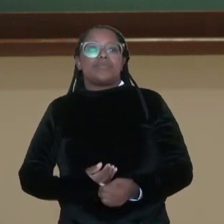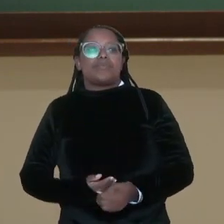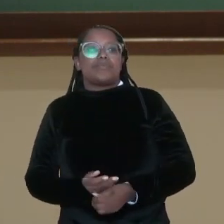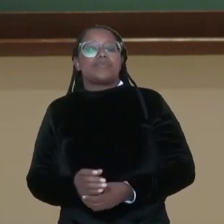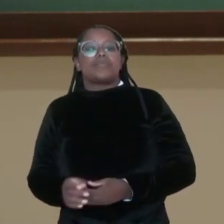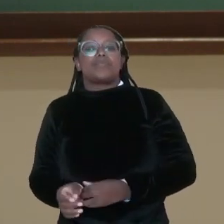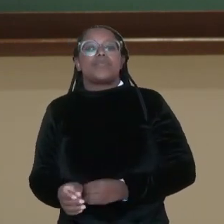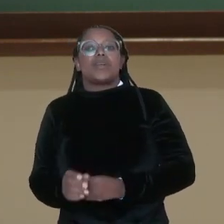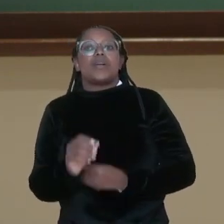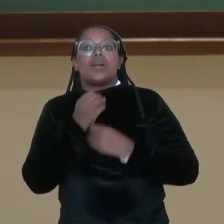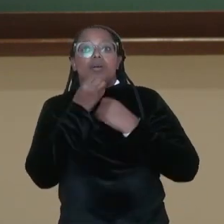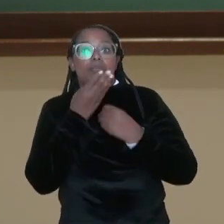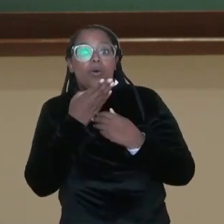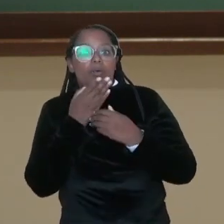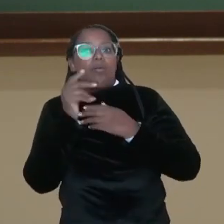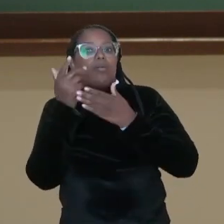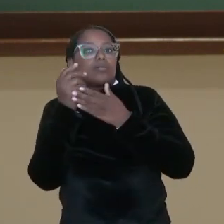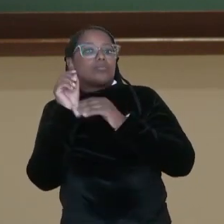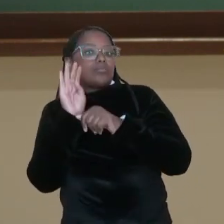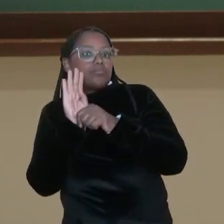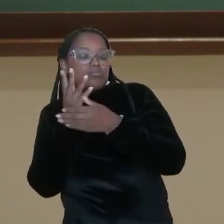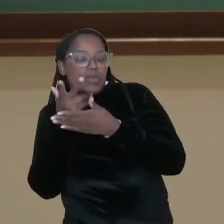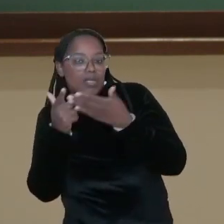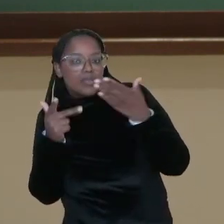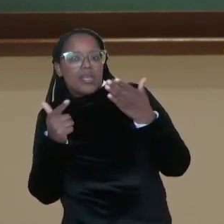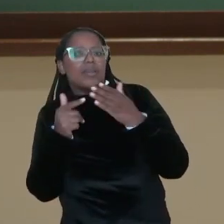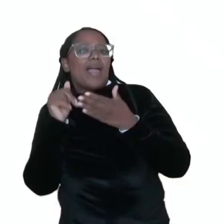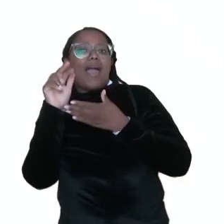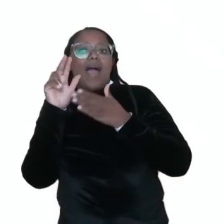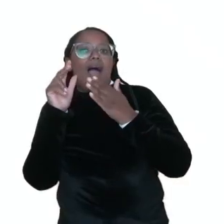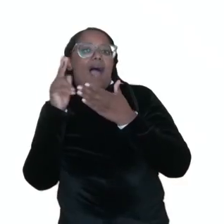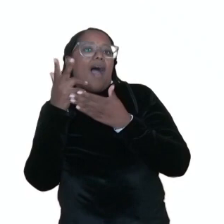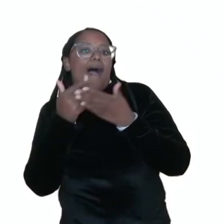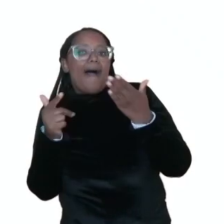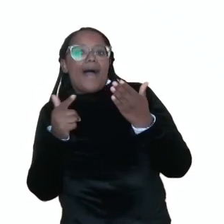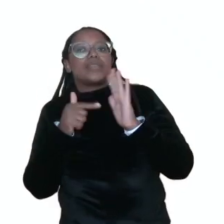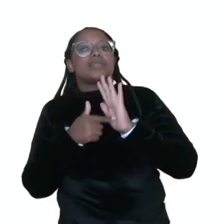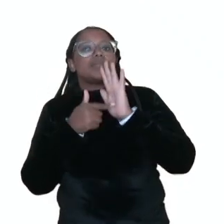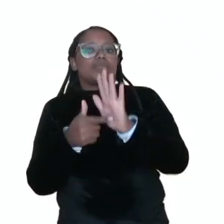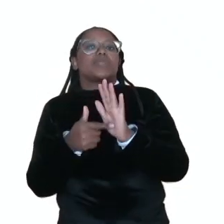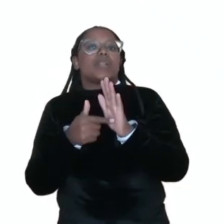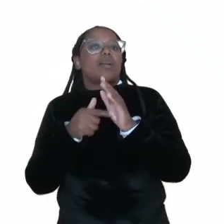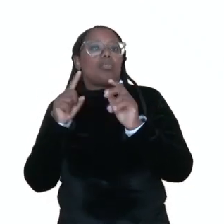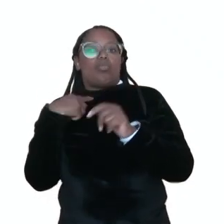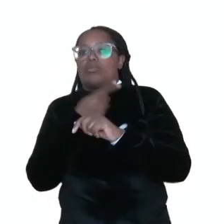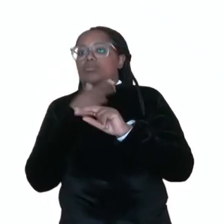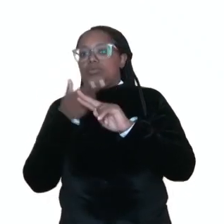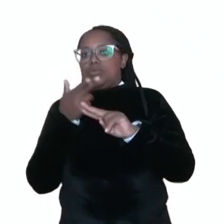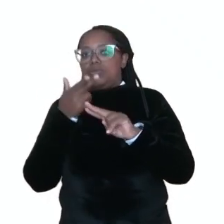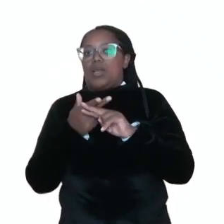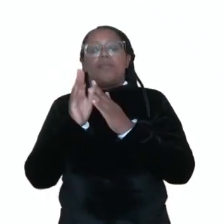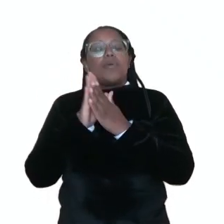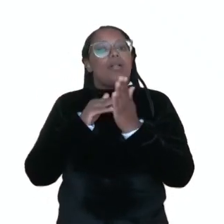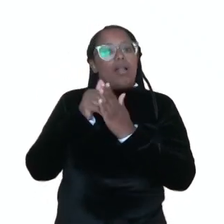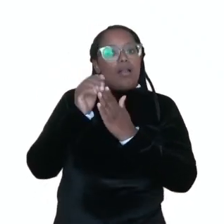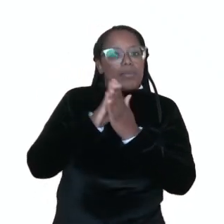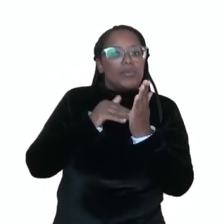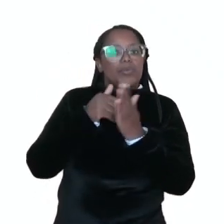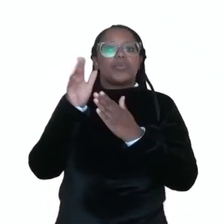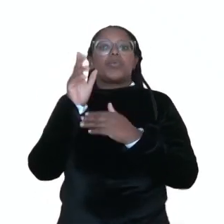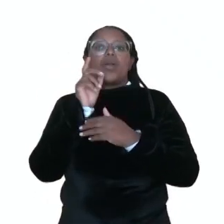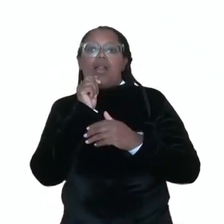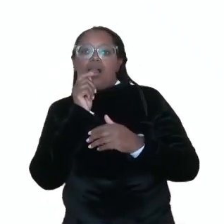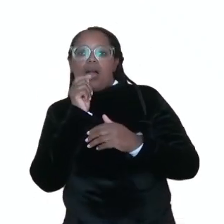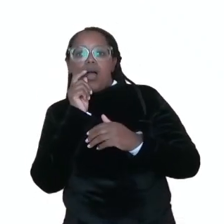o desenho é a arte de representar ou criar formas utilizando materiais como lápis, carvão, pincel. Ele foi uma das